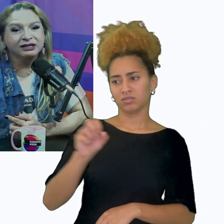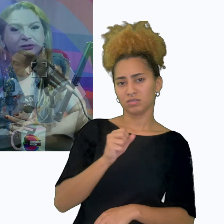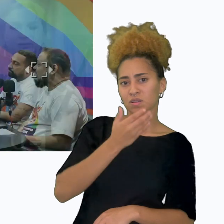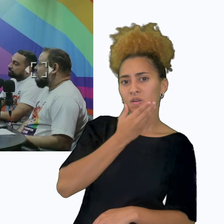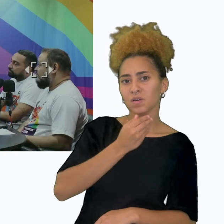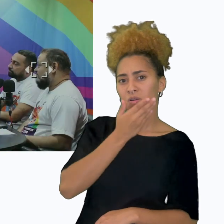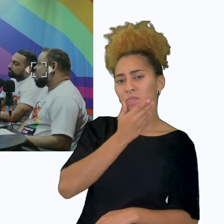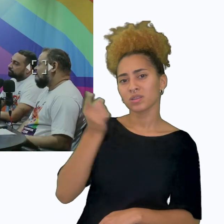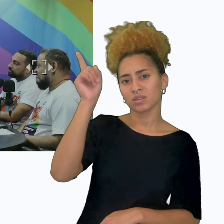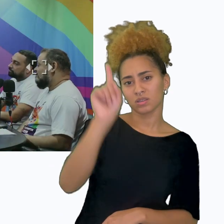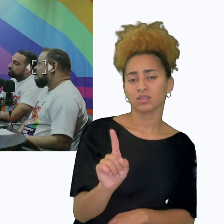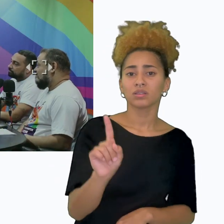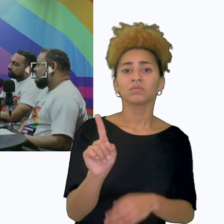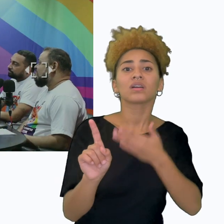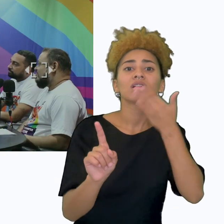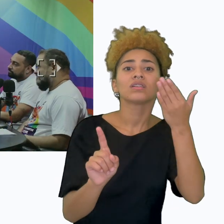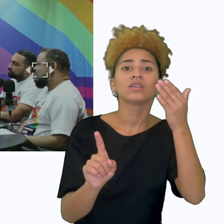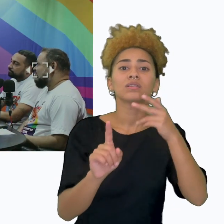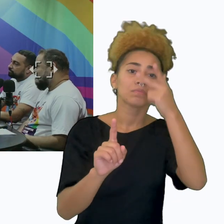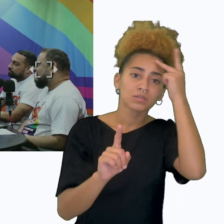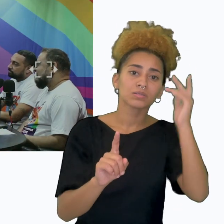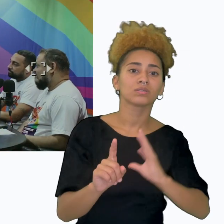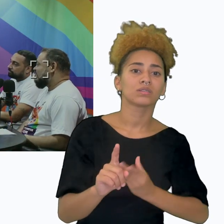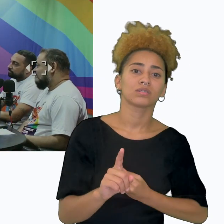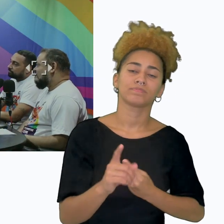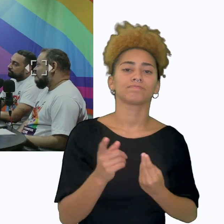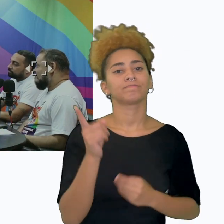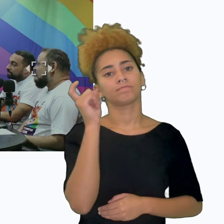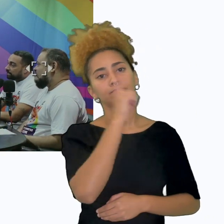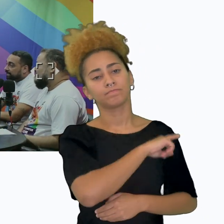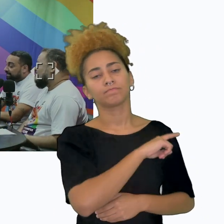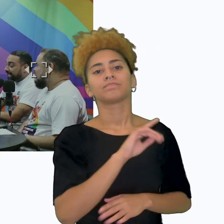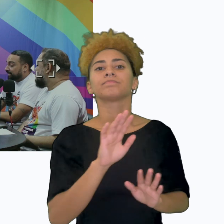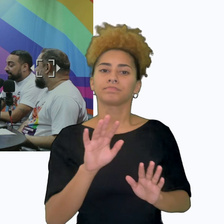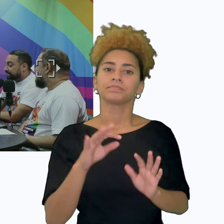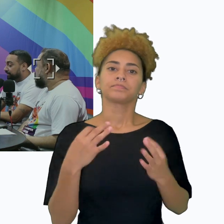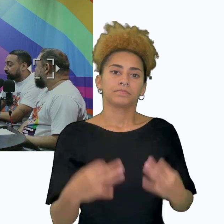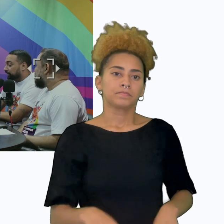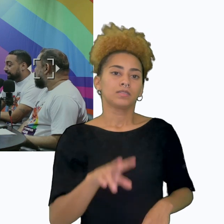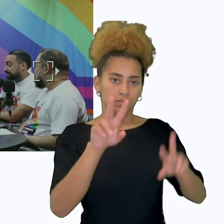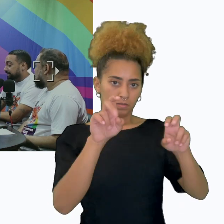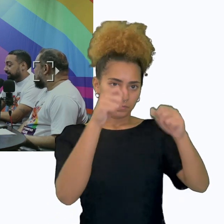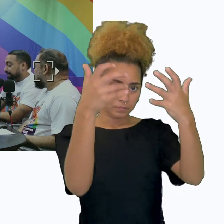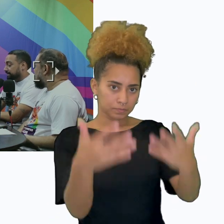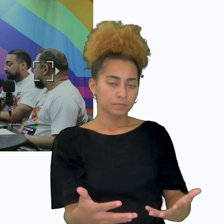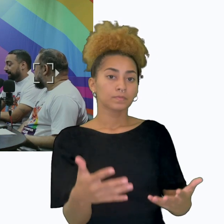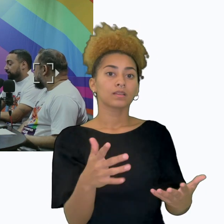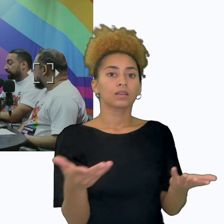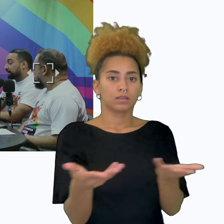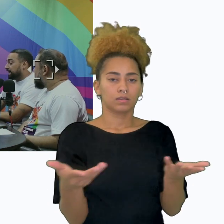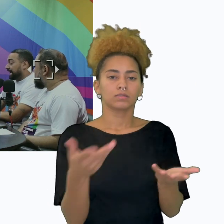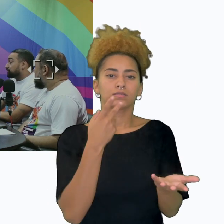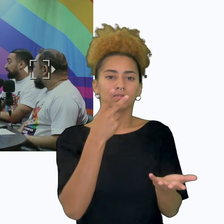fazer quando você tá tirando o emprego de uma menina que podia estar fazendo aquele papel. E aí é foda. Ei, Laila, entrando nessa parte